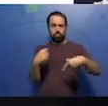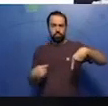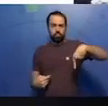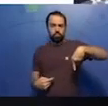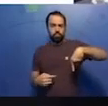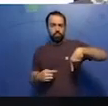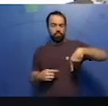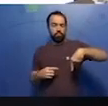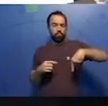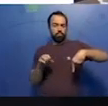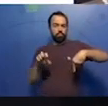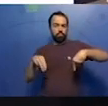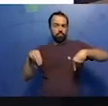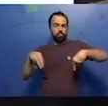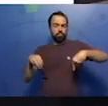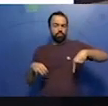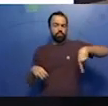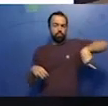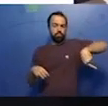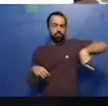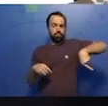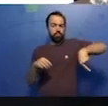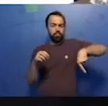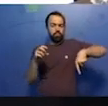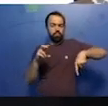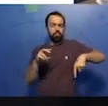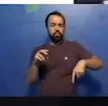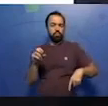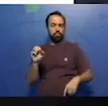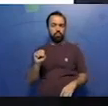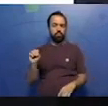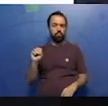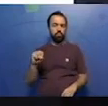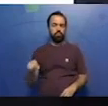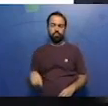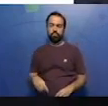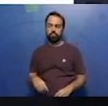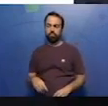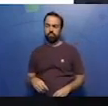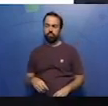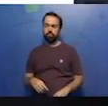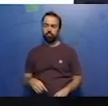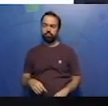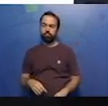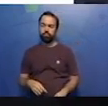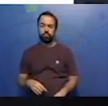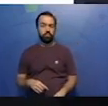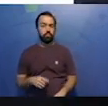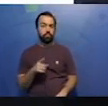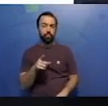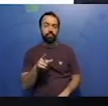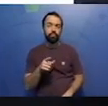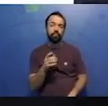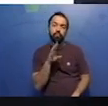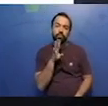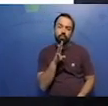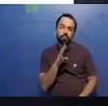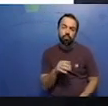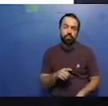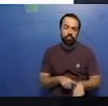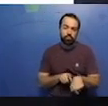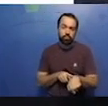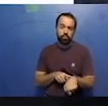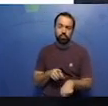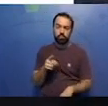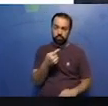minutos e ponteiro que marcam segundos. Será que você já consegue descobrir quantas horas são?